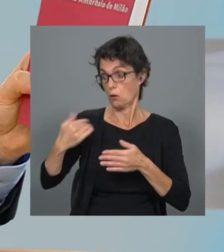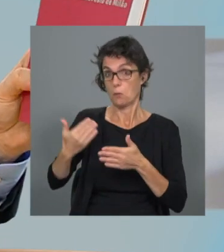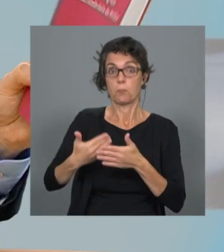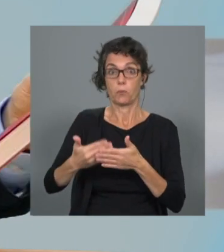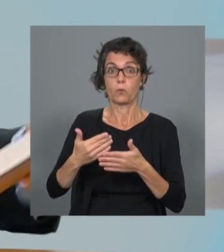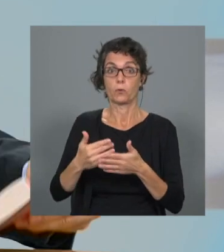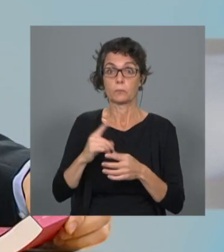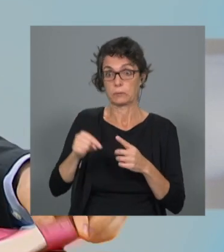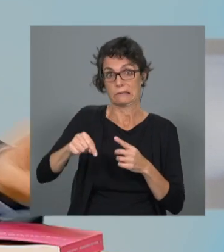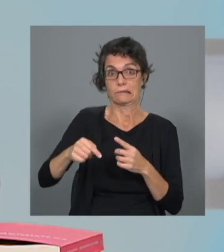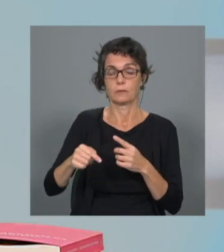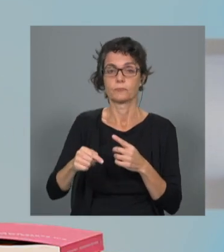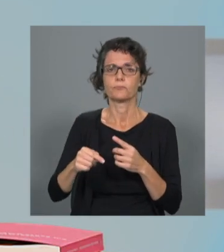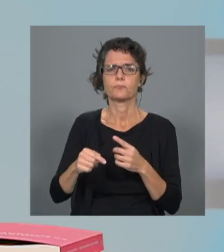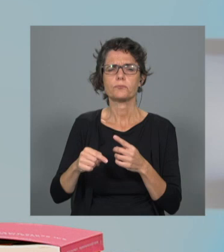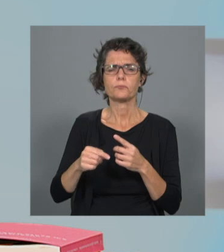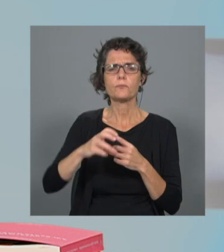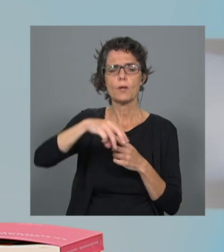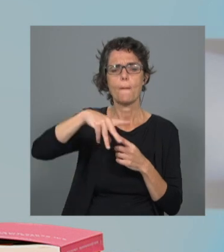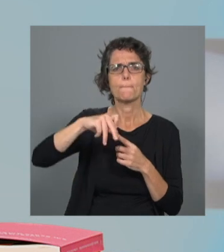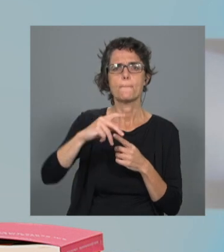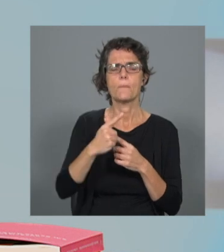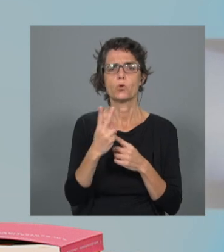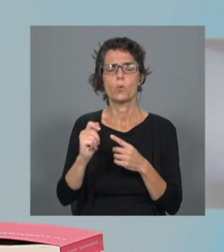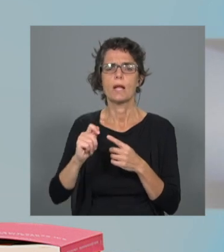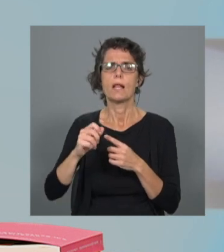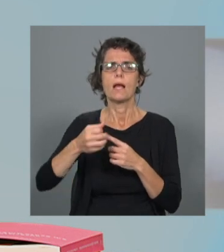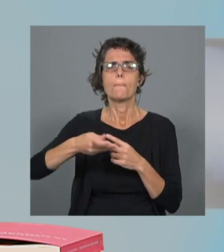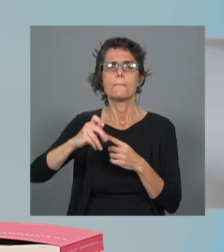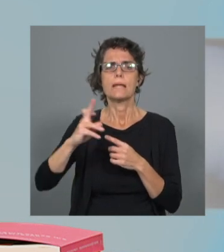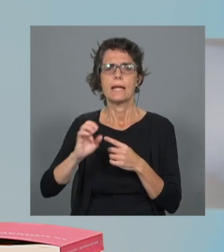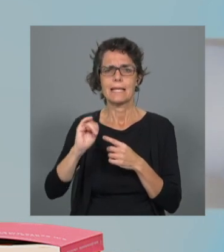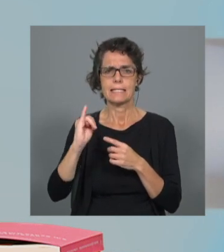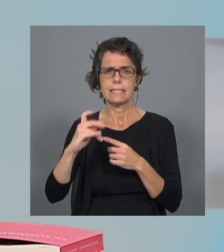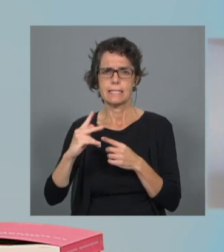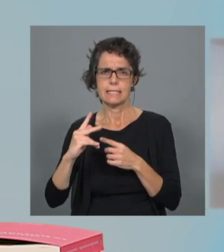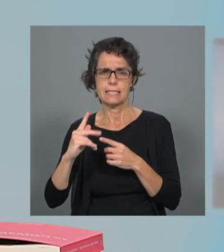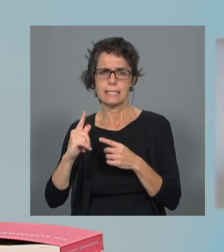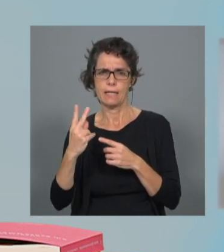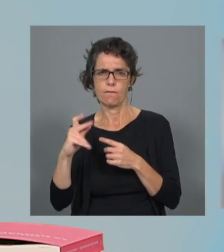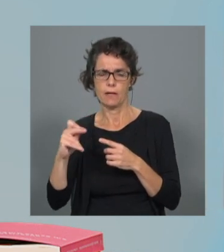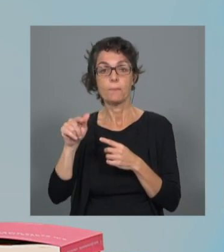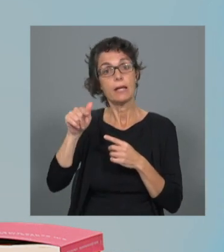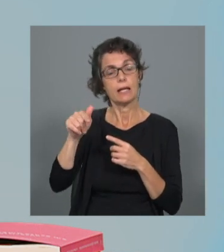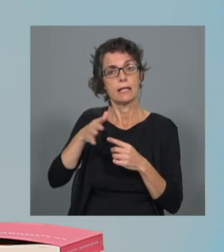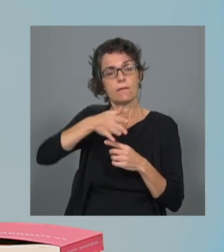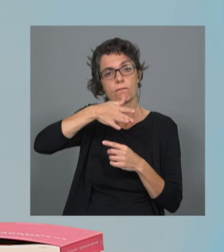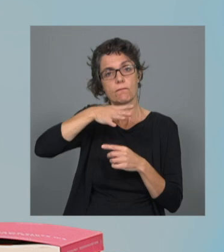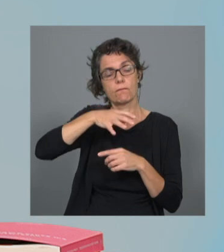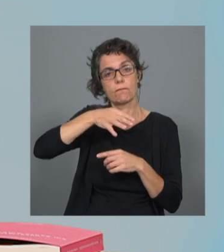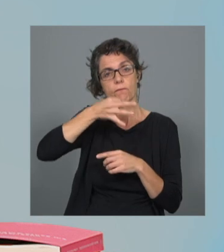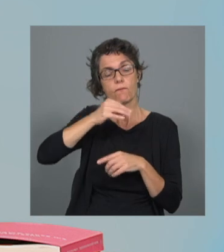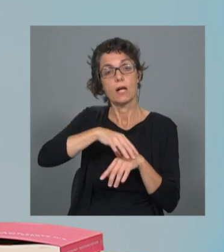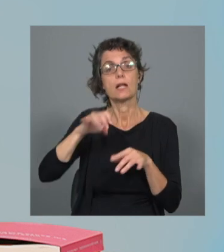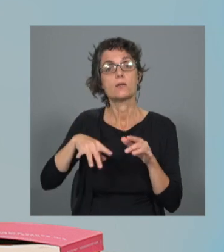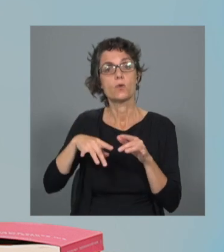Luís Manuel Pereira da Silva, antigo prior da Sé, em que, a respeito da liturgia, o